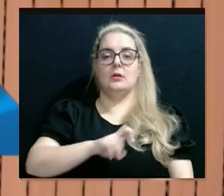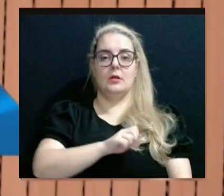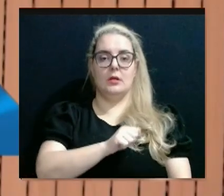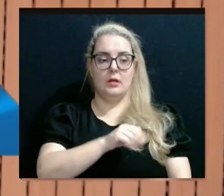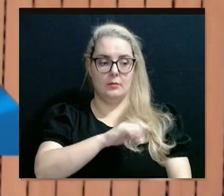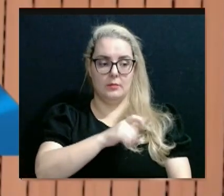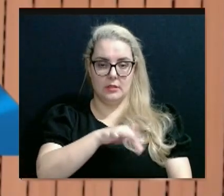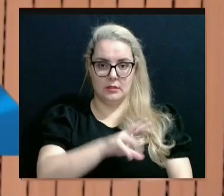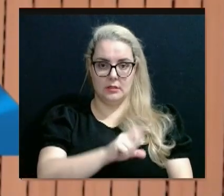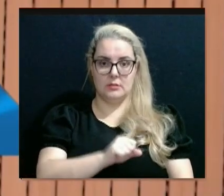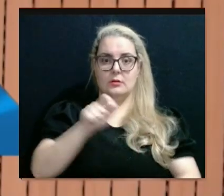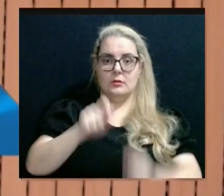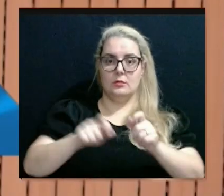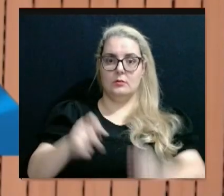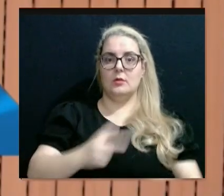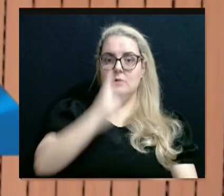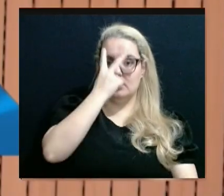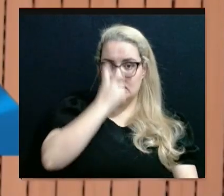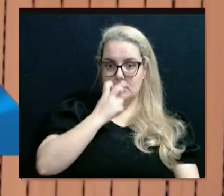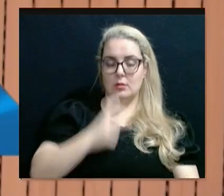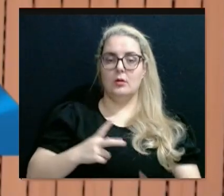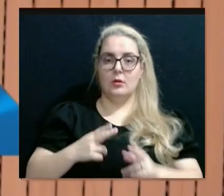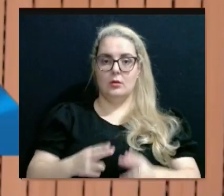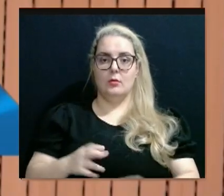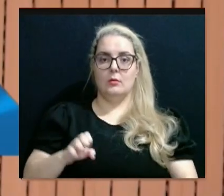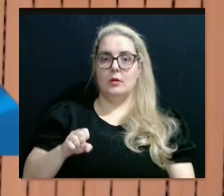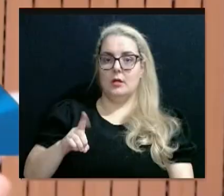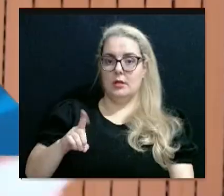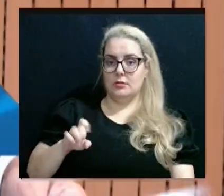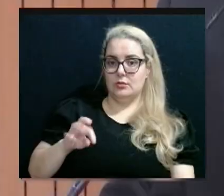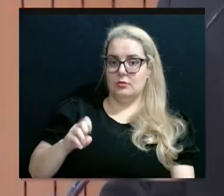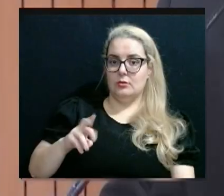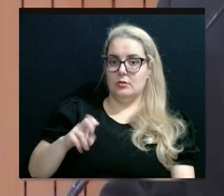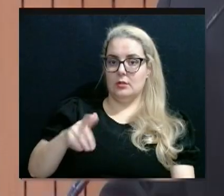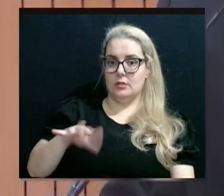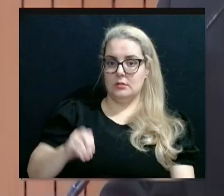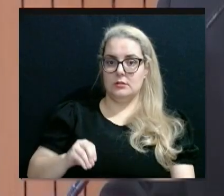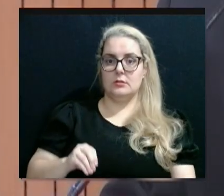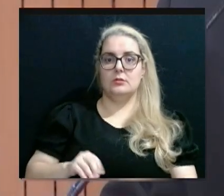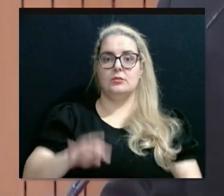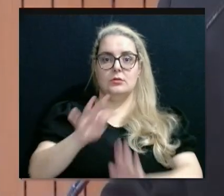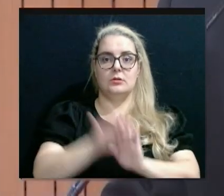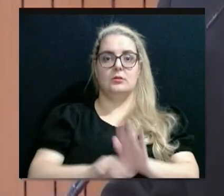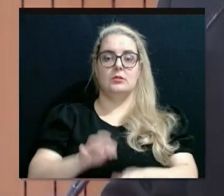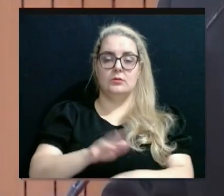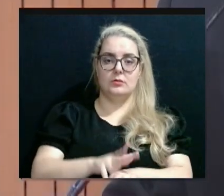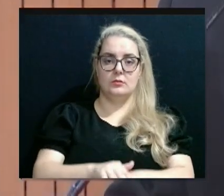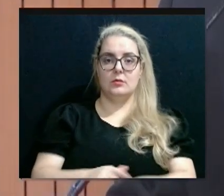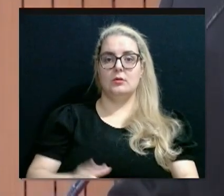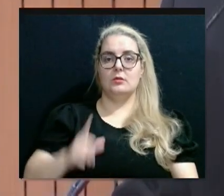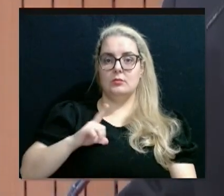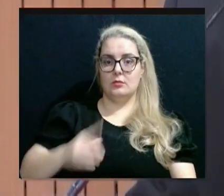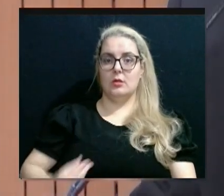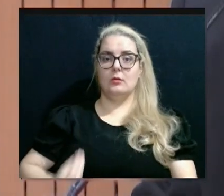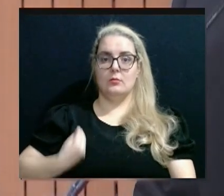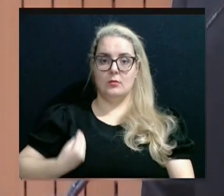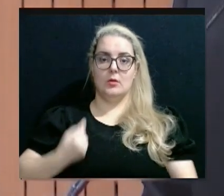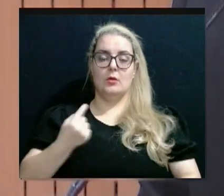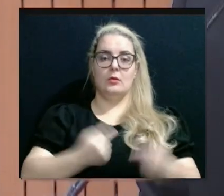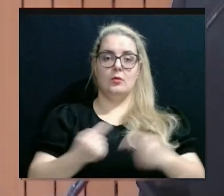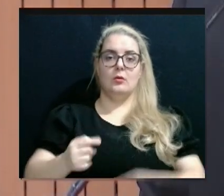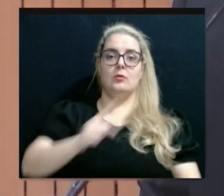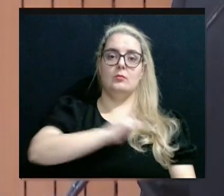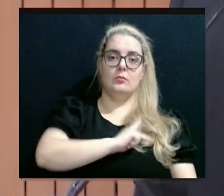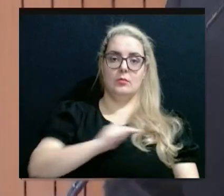cega, bem como na editoração de textos em braille. Estiveram presentes no debate o presidente do